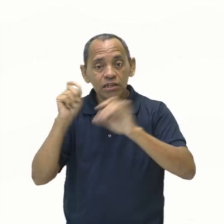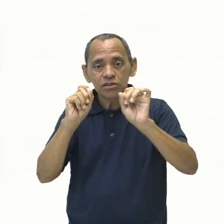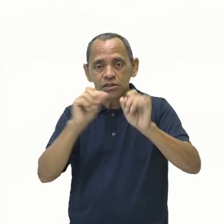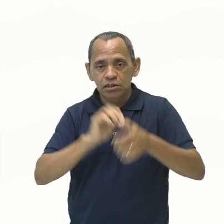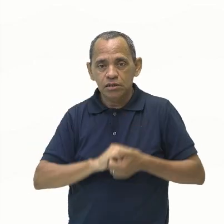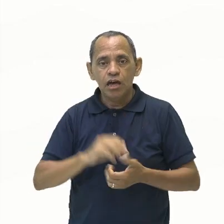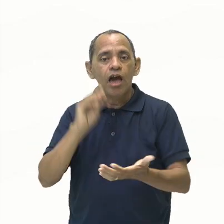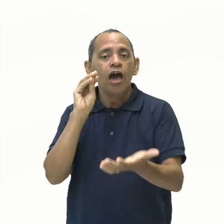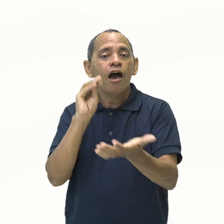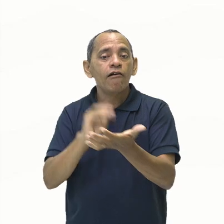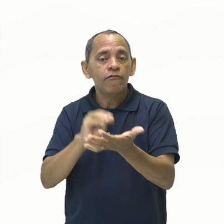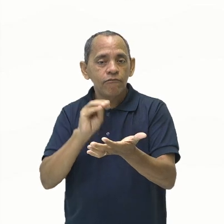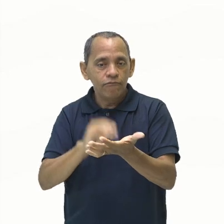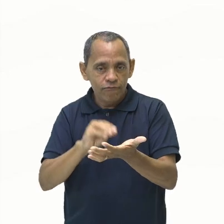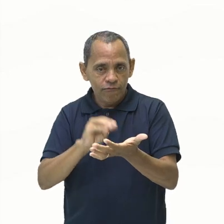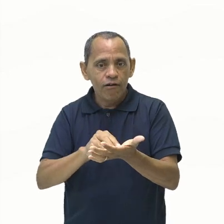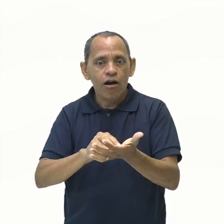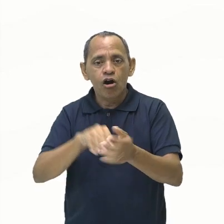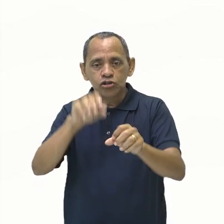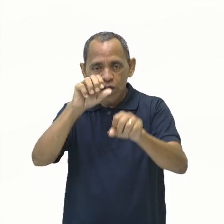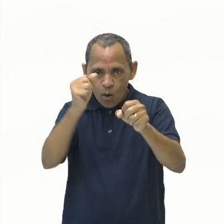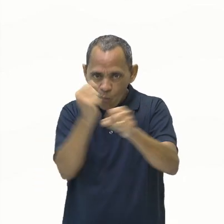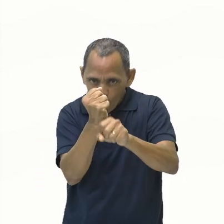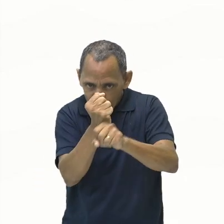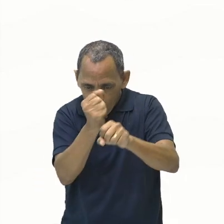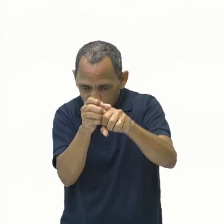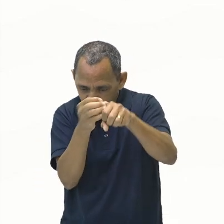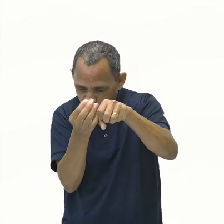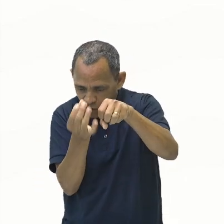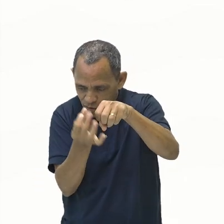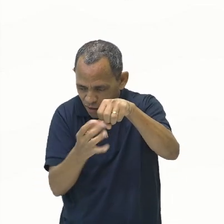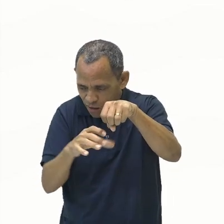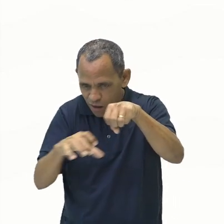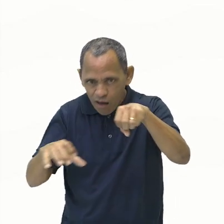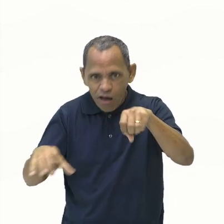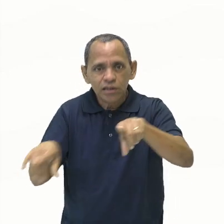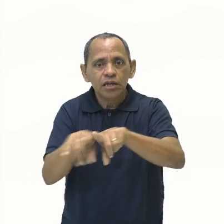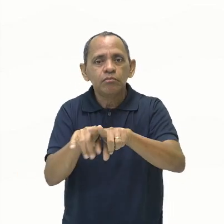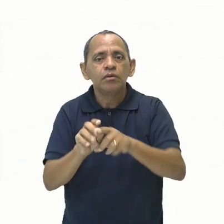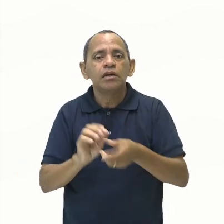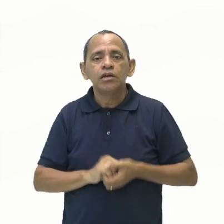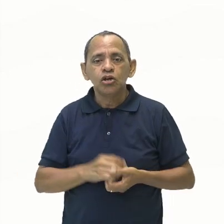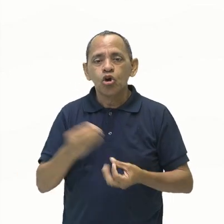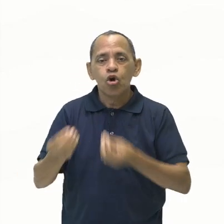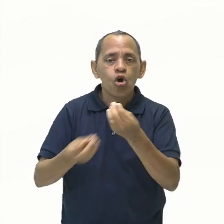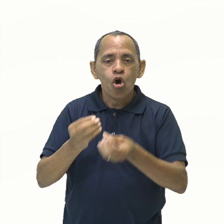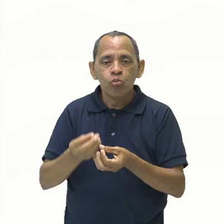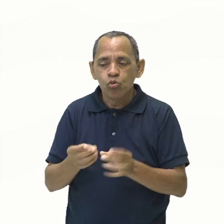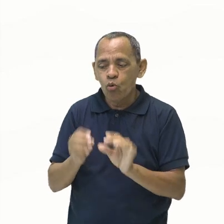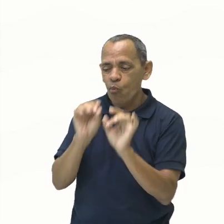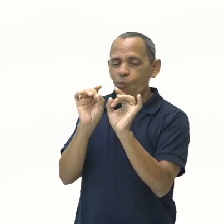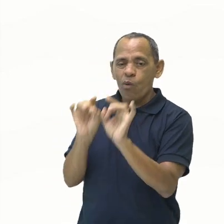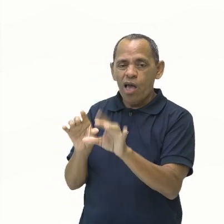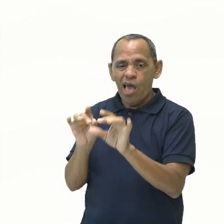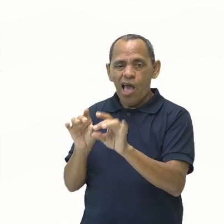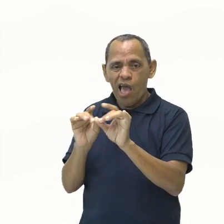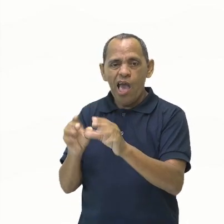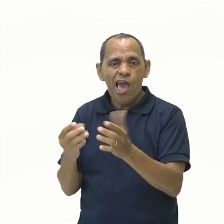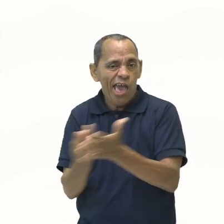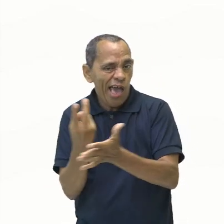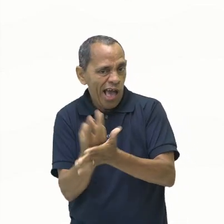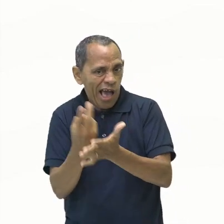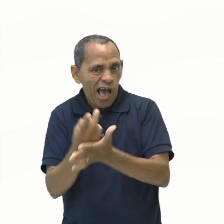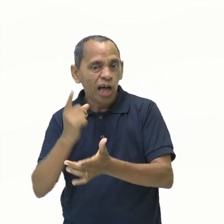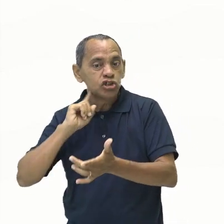acarreta a falta de infraestrutura. E isso resulta no descarte irregular de